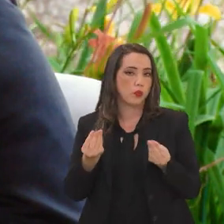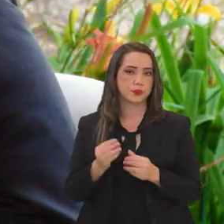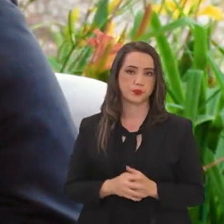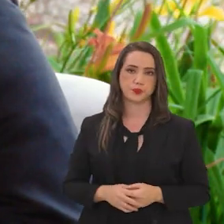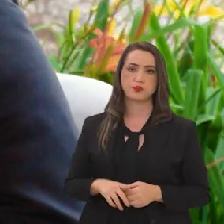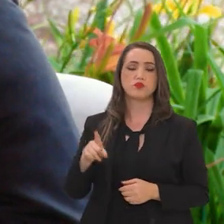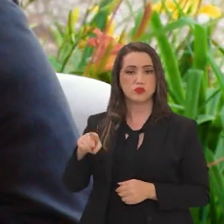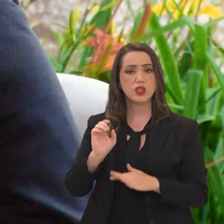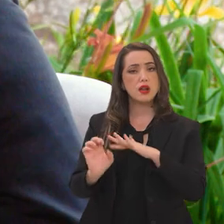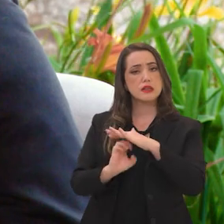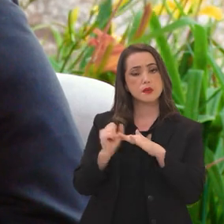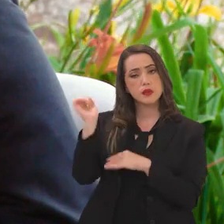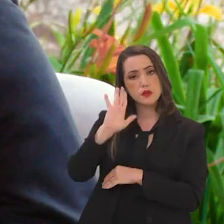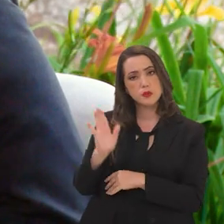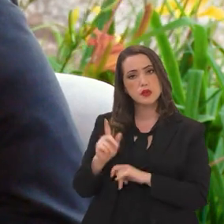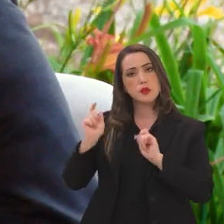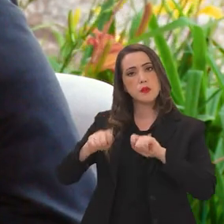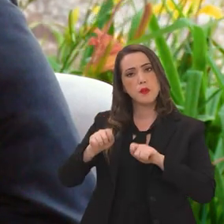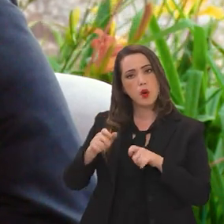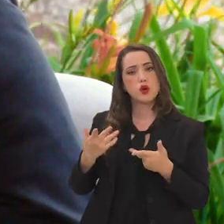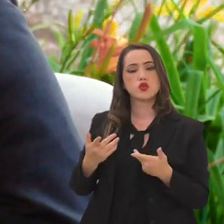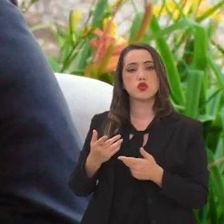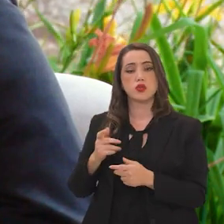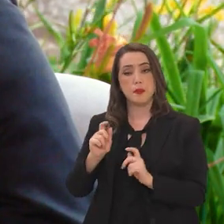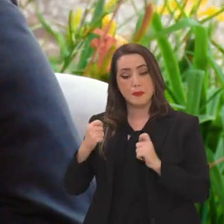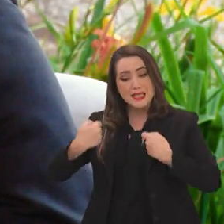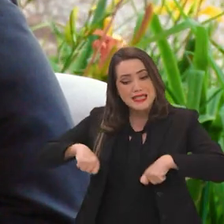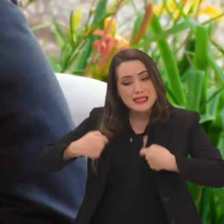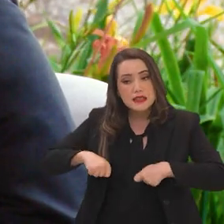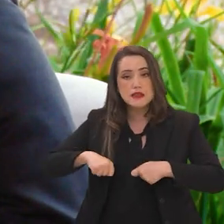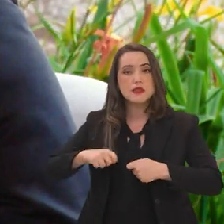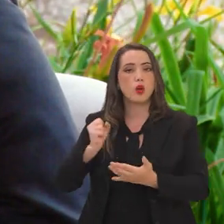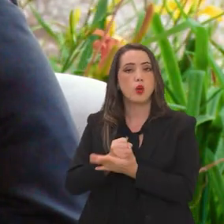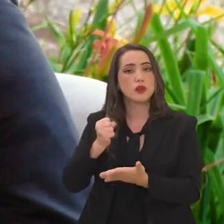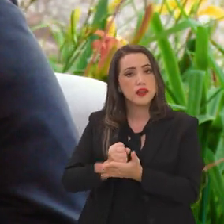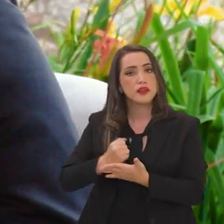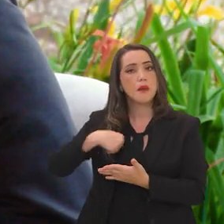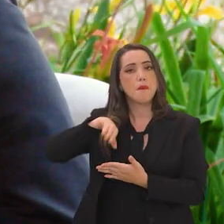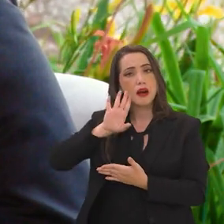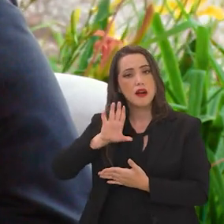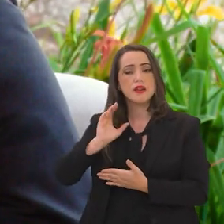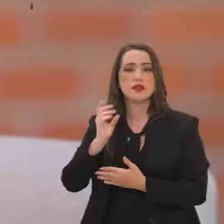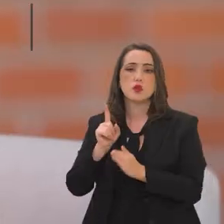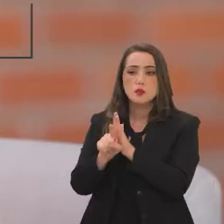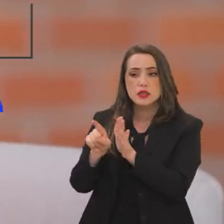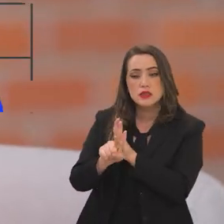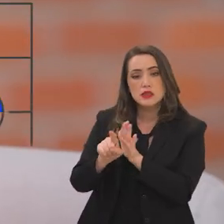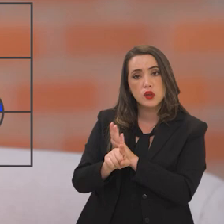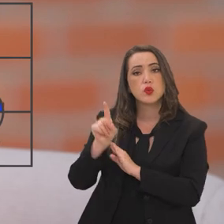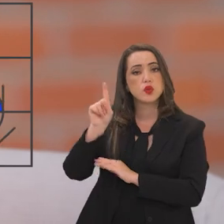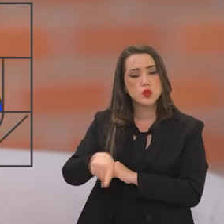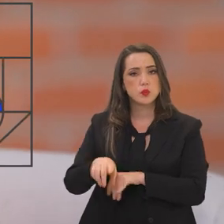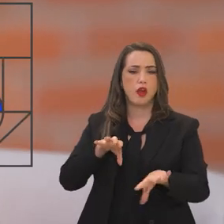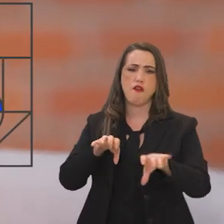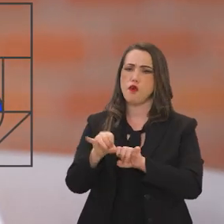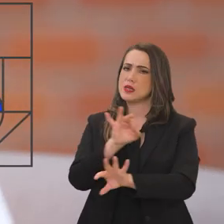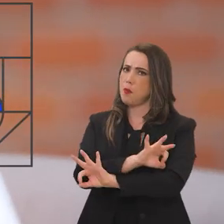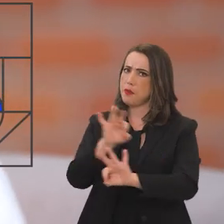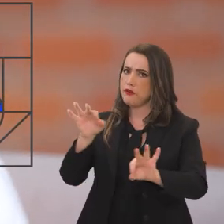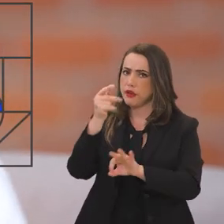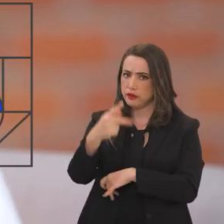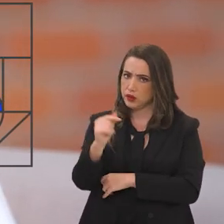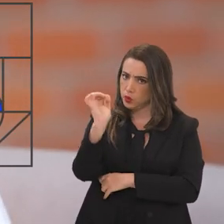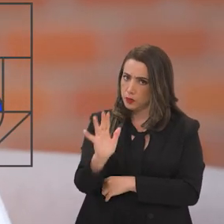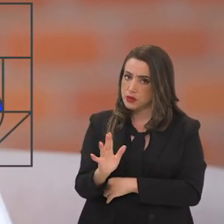as empresas brasileiras elas podem devem contratar mais pesquisadores que são formados muito bem informados No Brasil se a gente quiser